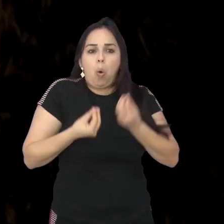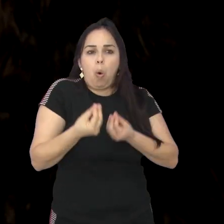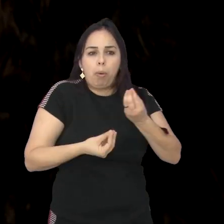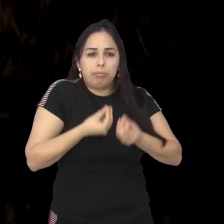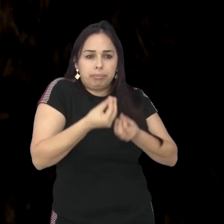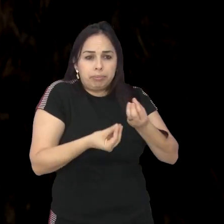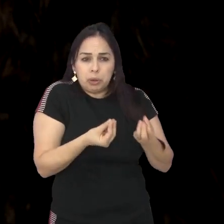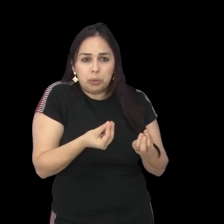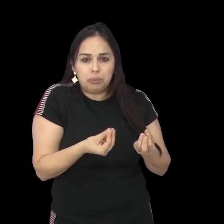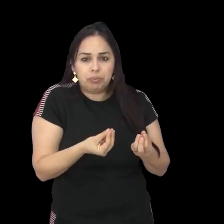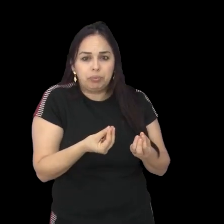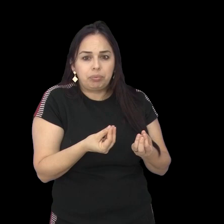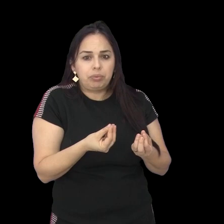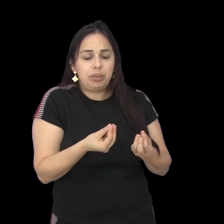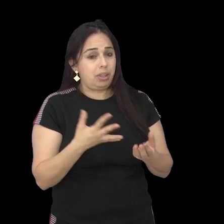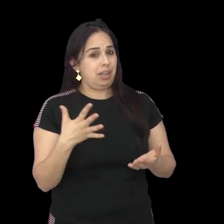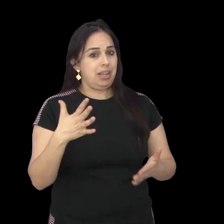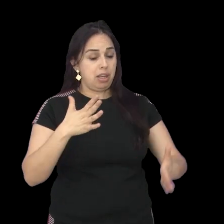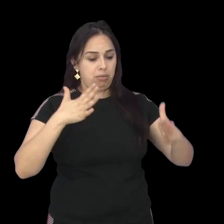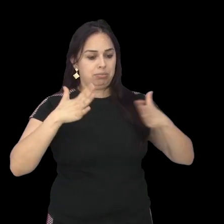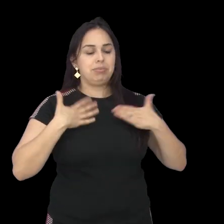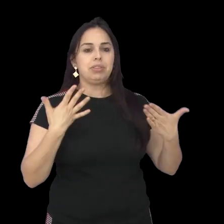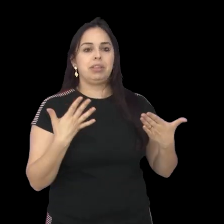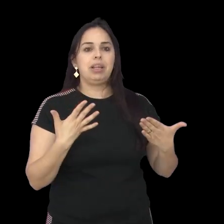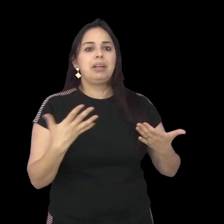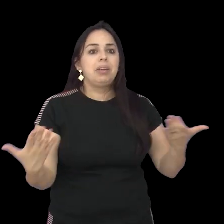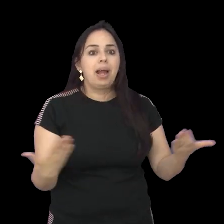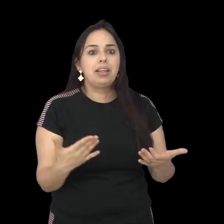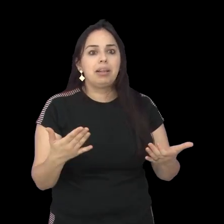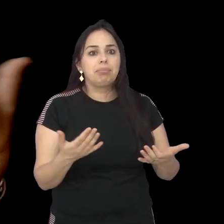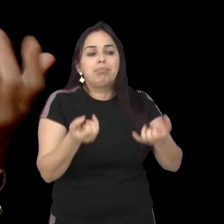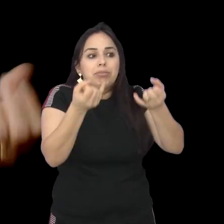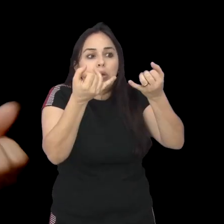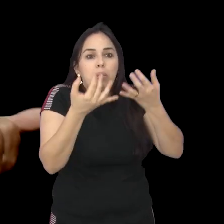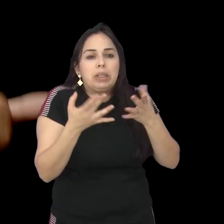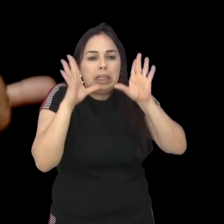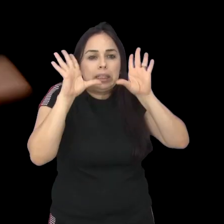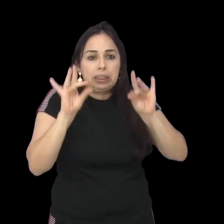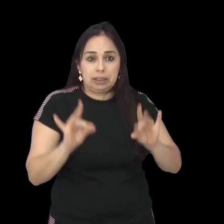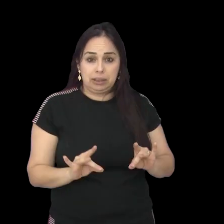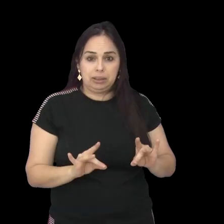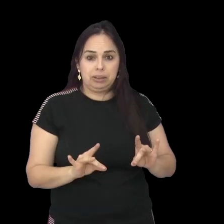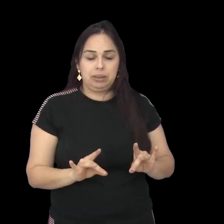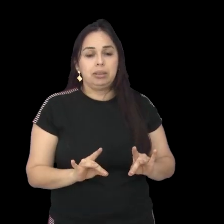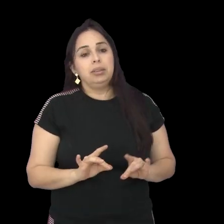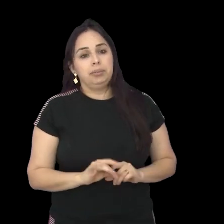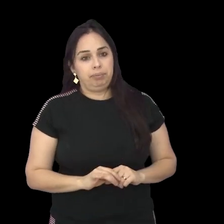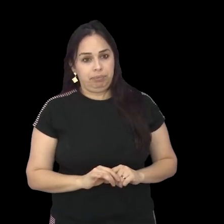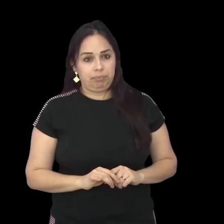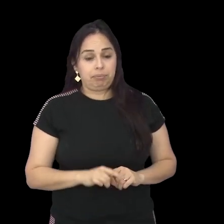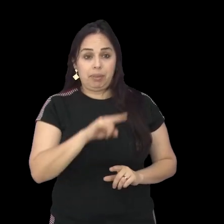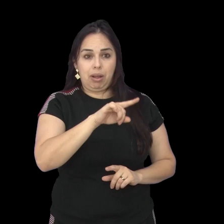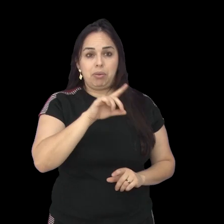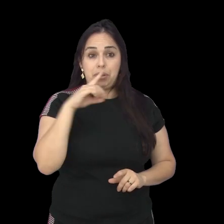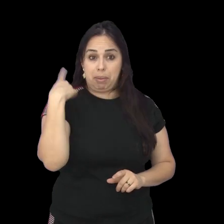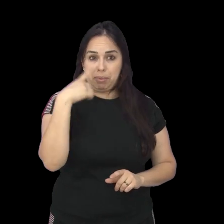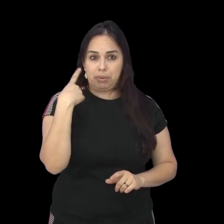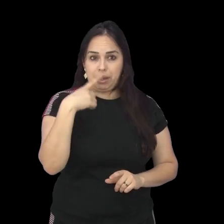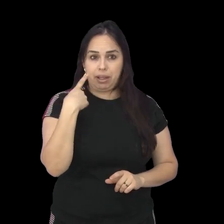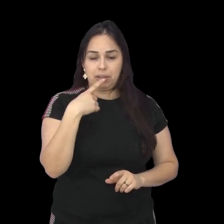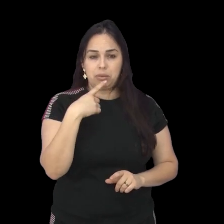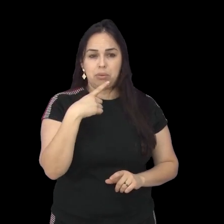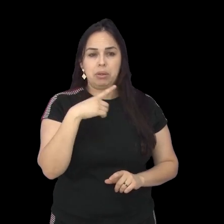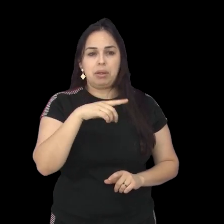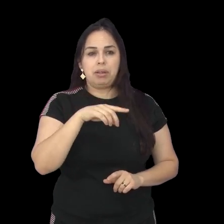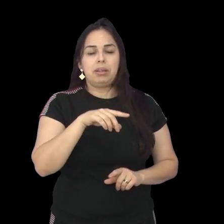assim? Me pegaram de surpresa, ainda tem que contar tudo. E era o deputado Adriano Diogo que presidia essa comissão,